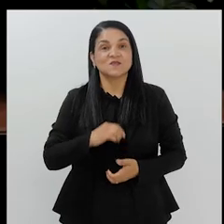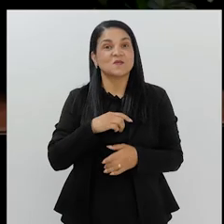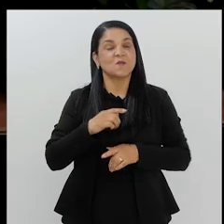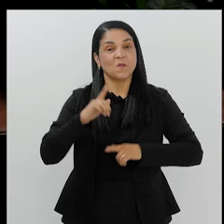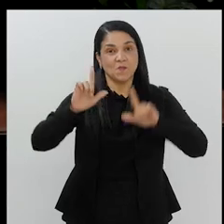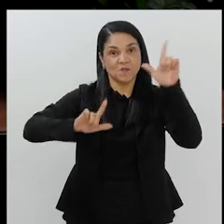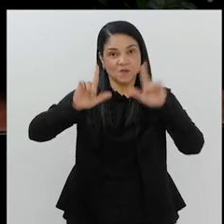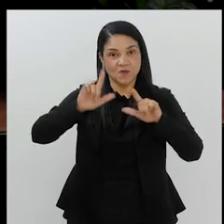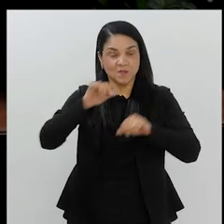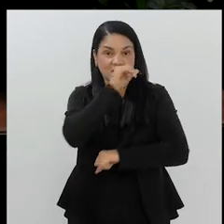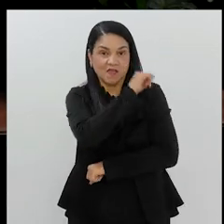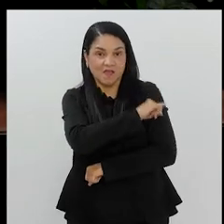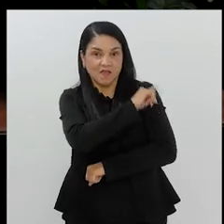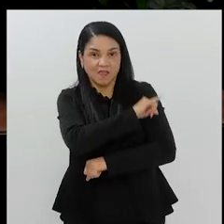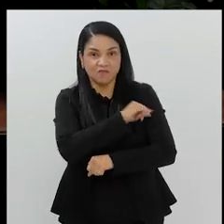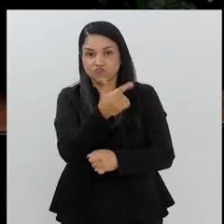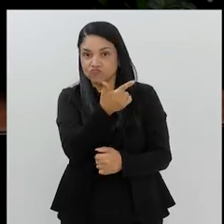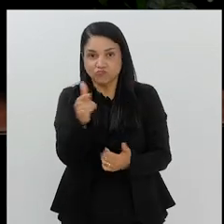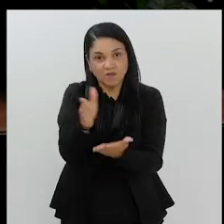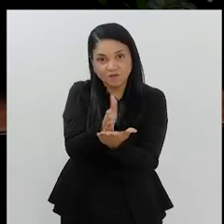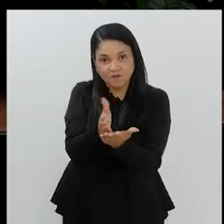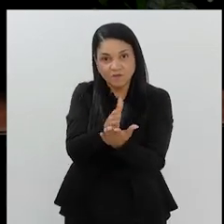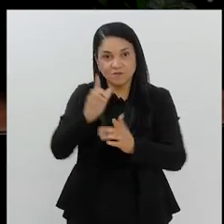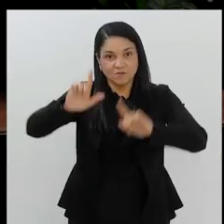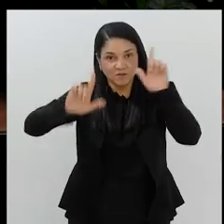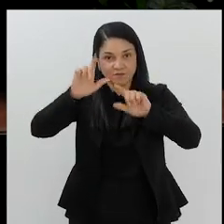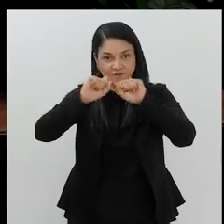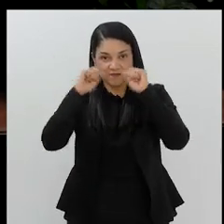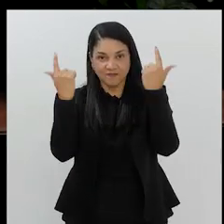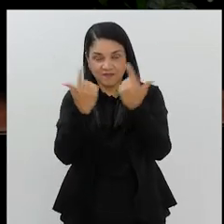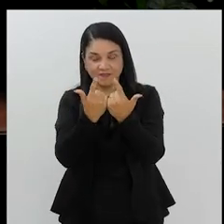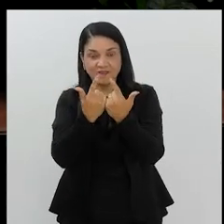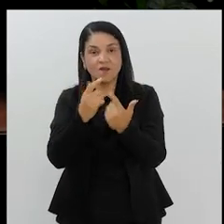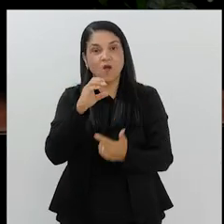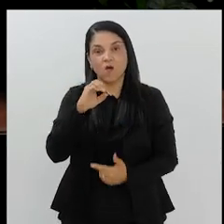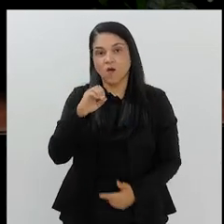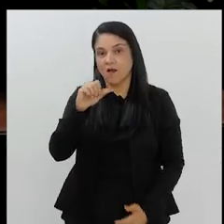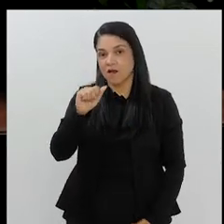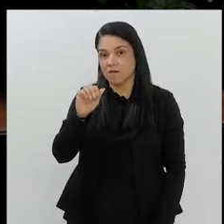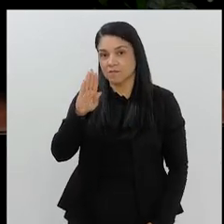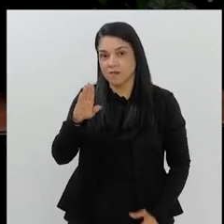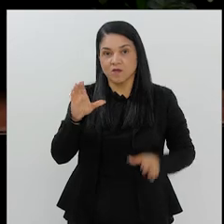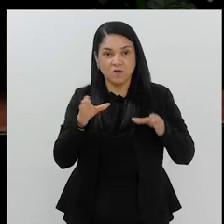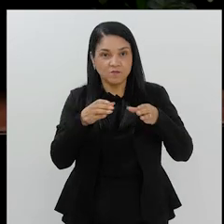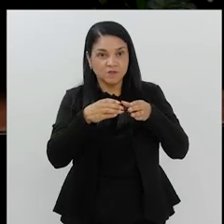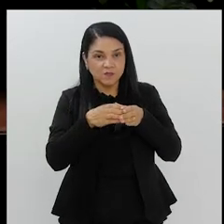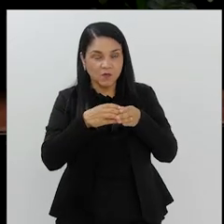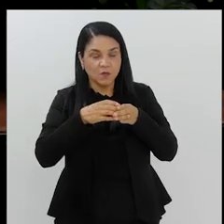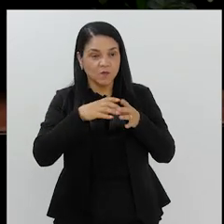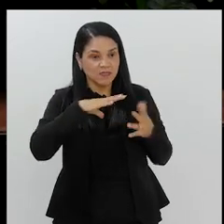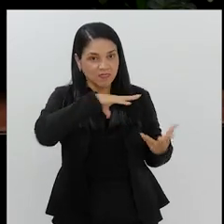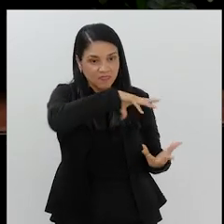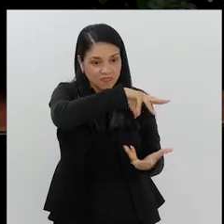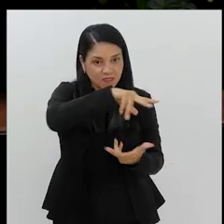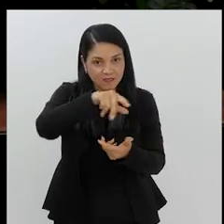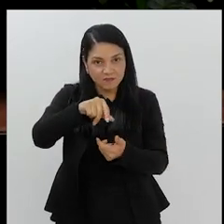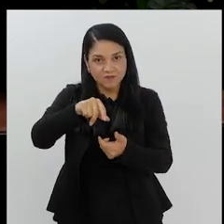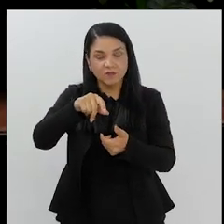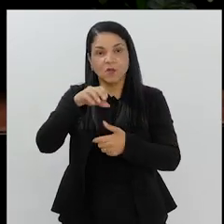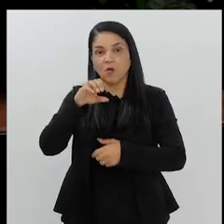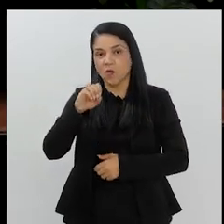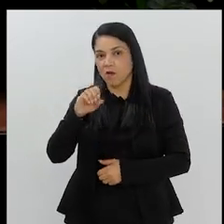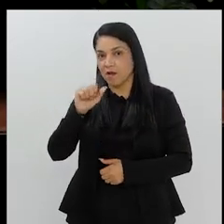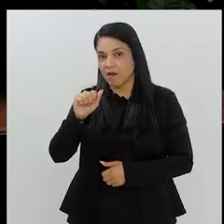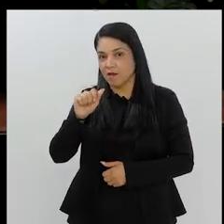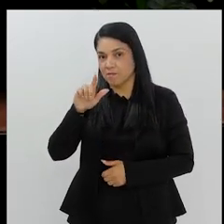bom programa Rio sem fronteiras um programa da tv alerg com a Ordem dos Advogados do Brasil a comissão de direito internacional da